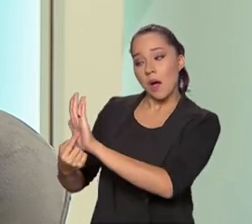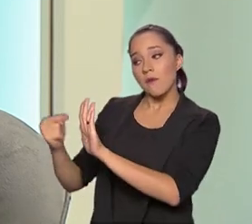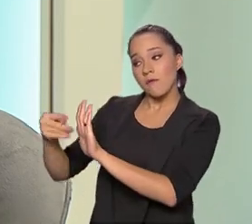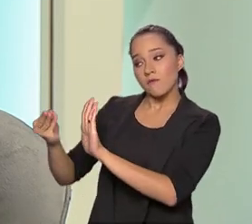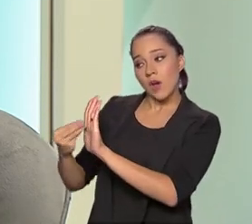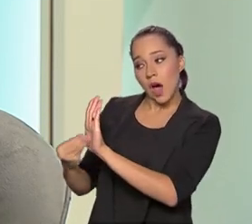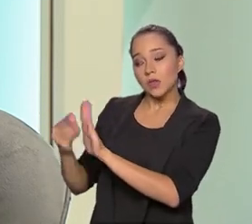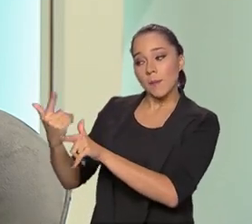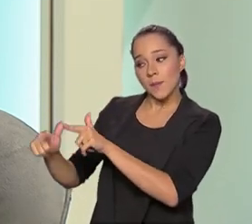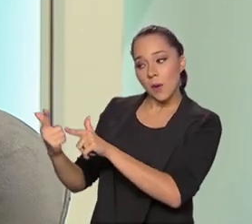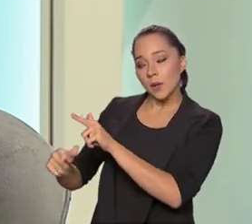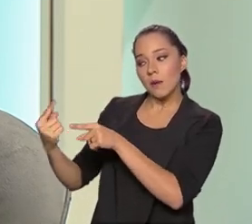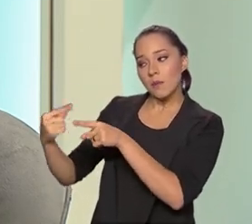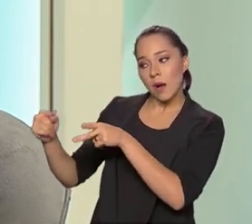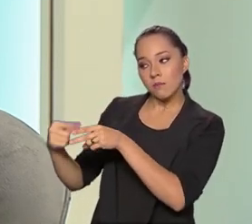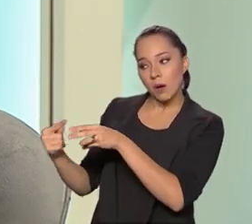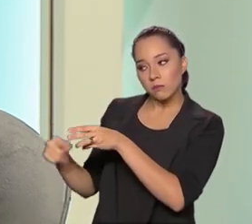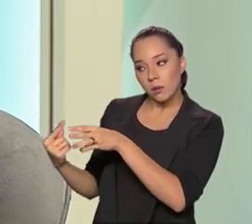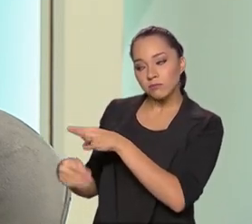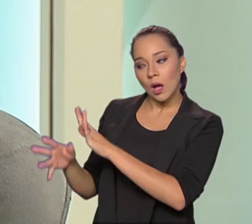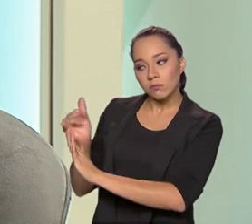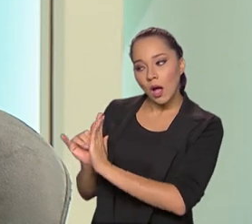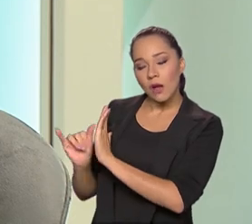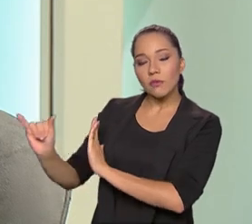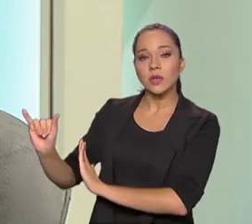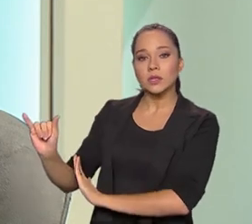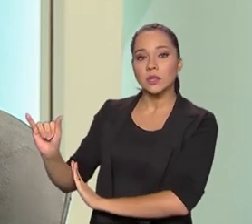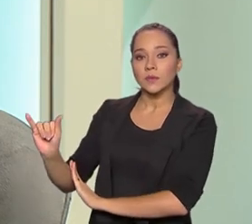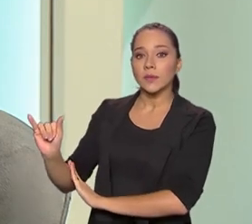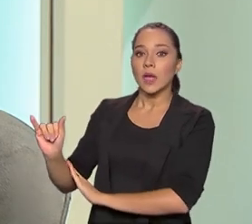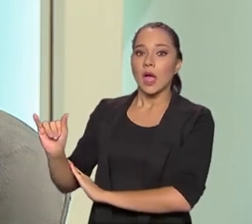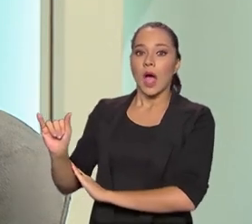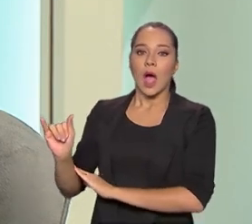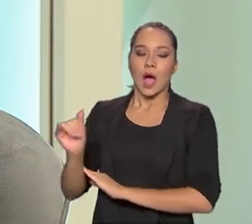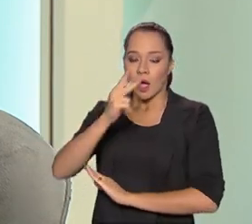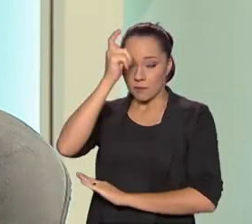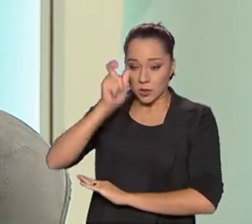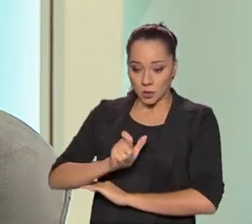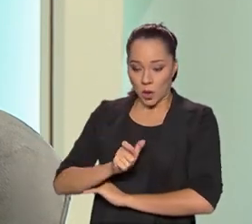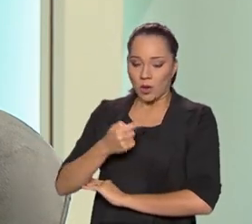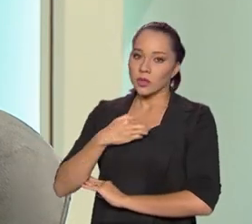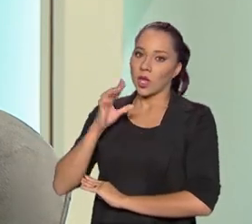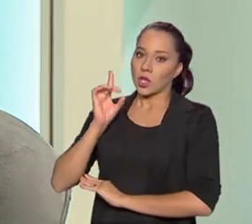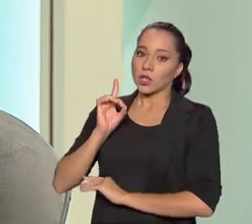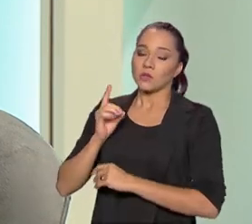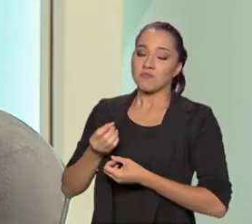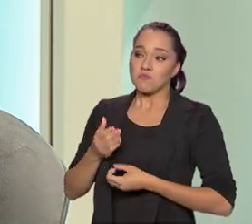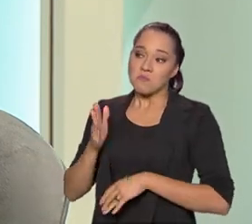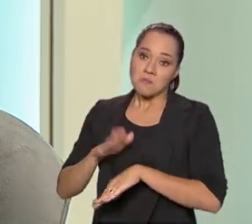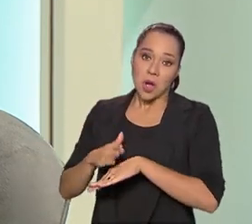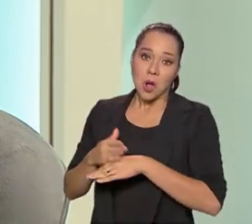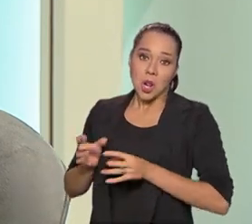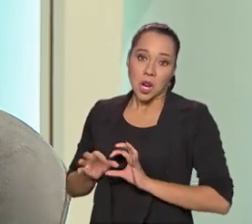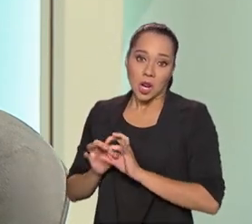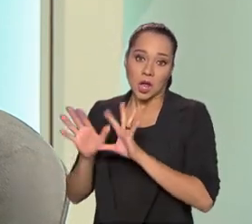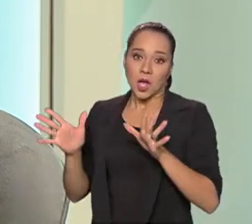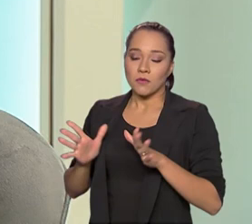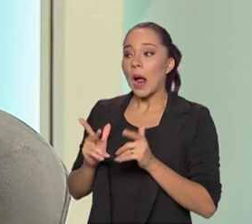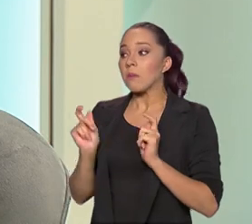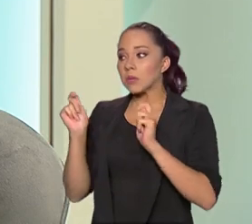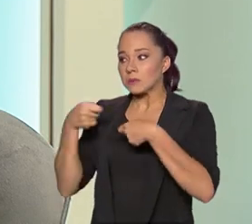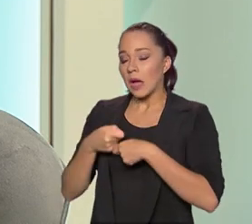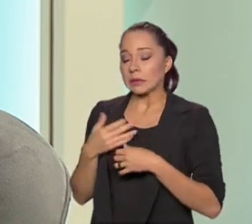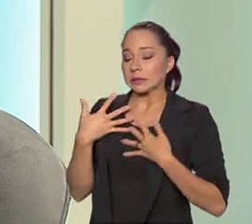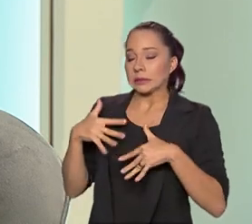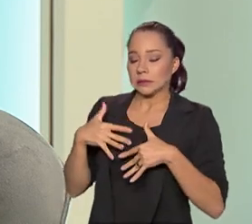apontamento dos problemas identificados na sua declaração e oferecendo de forma espontânea a